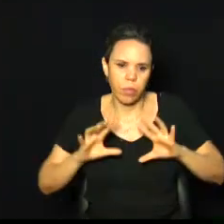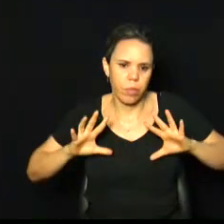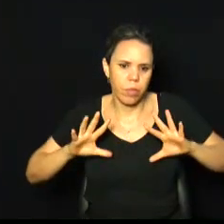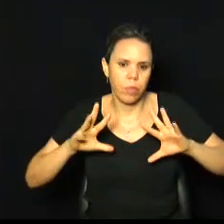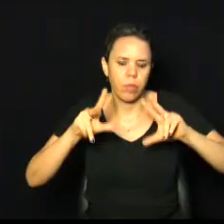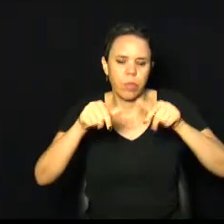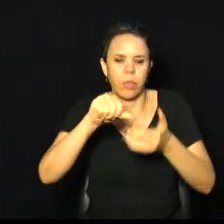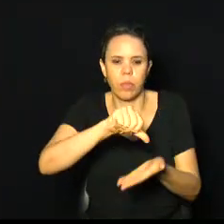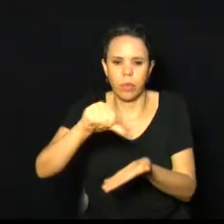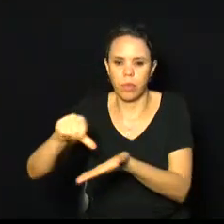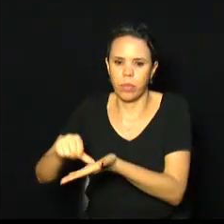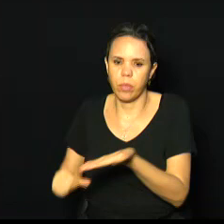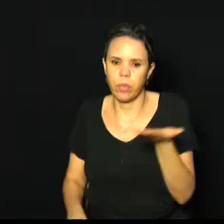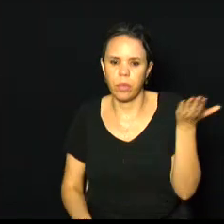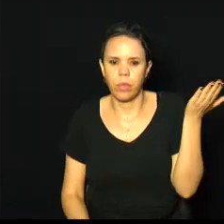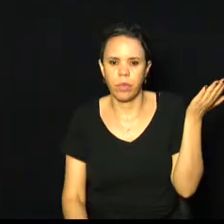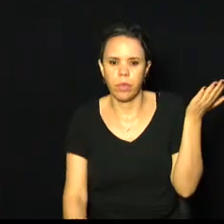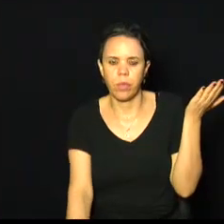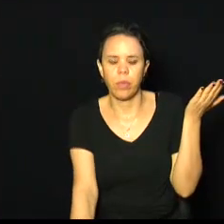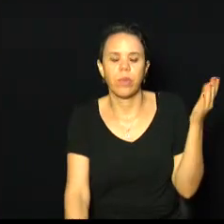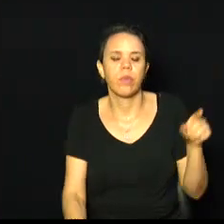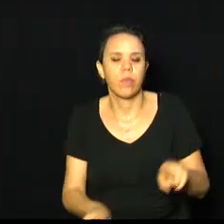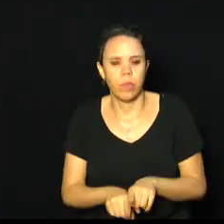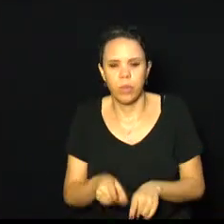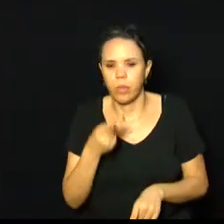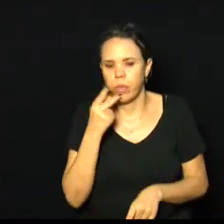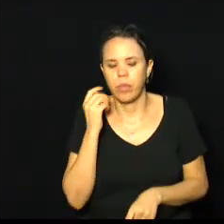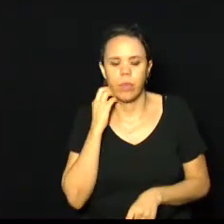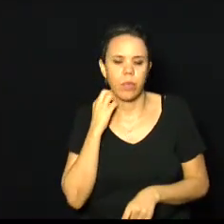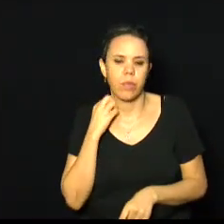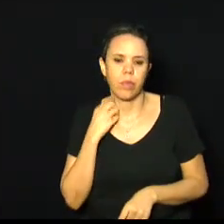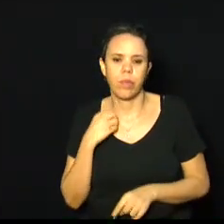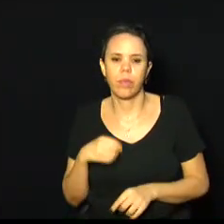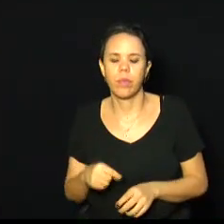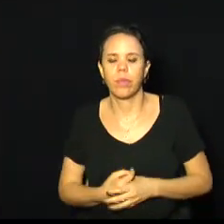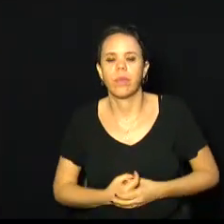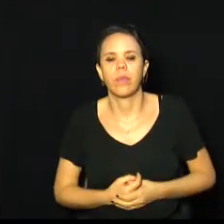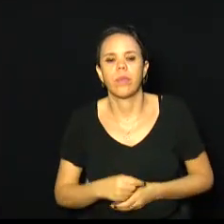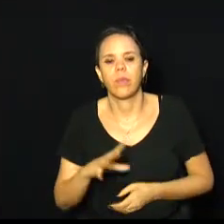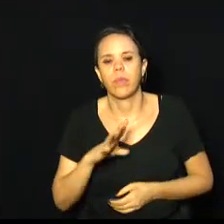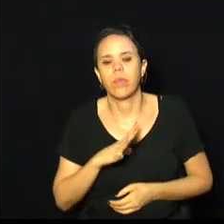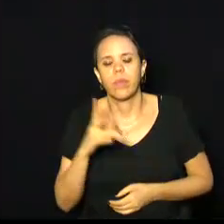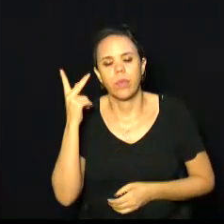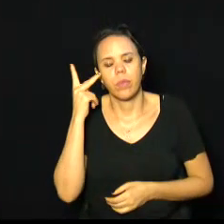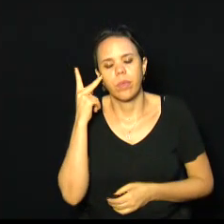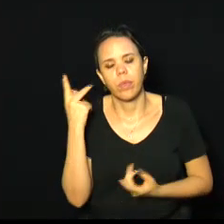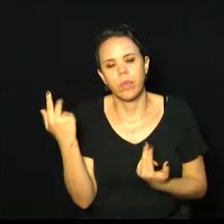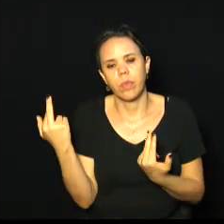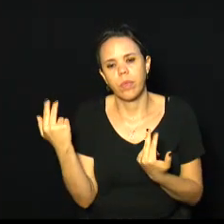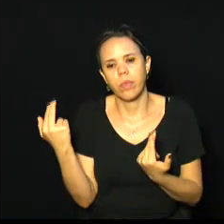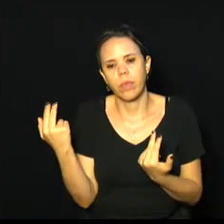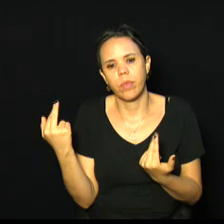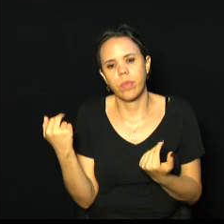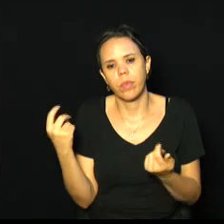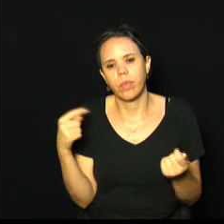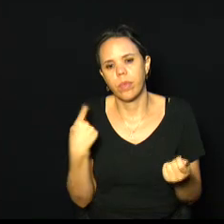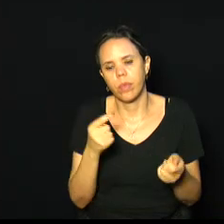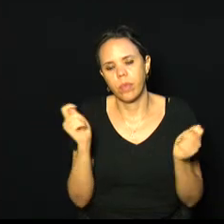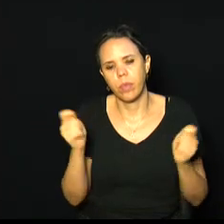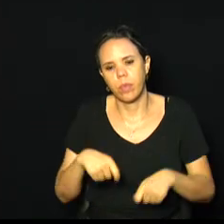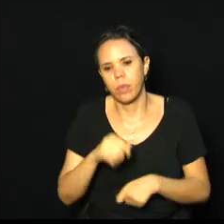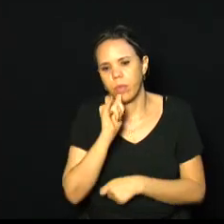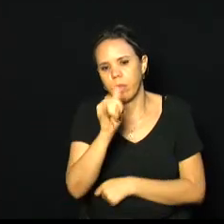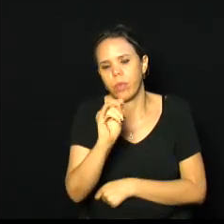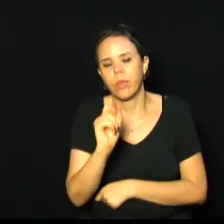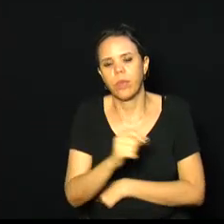essa região, né? E também, como eu falei, abastece também a cidade de São Paulo. Então, nós podemos